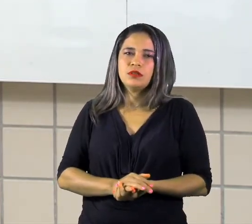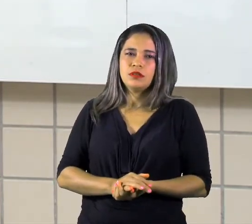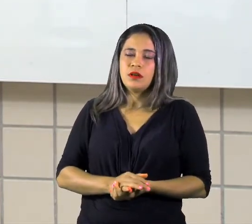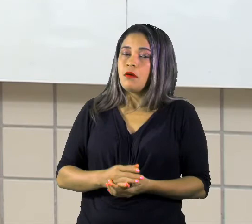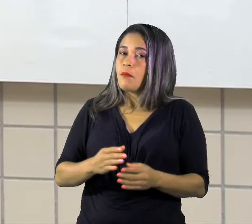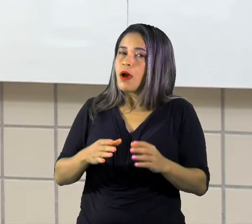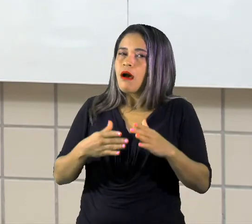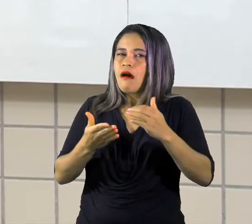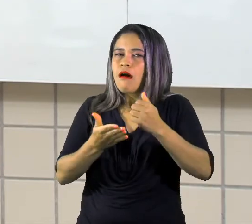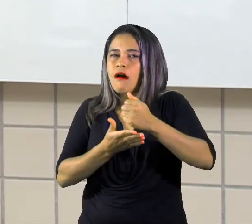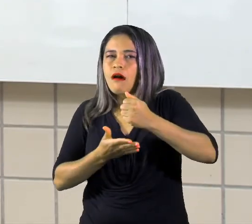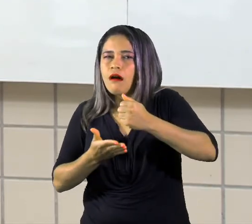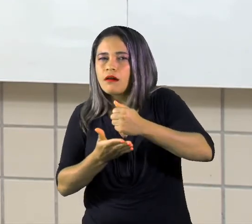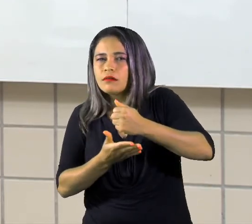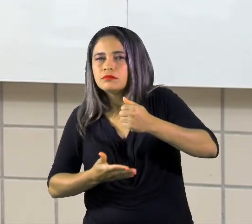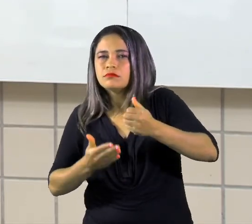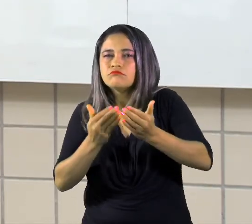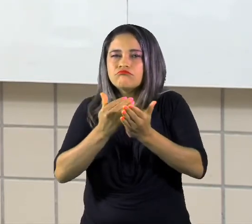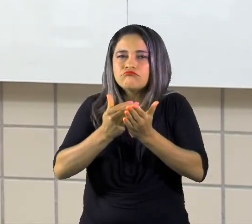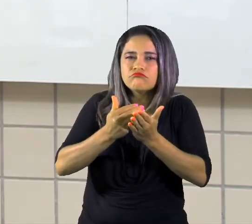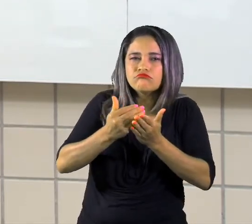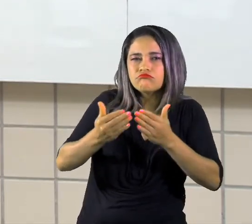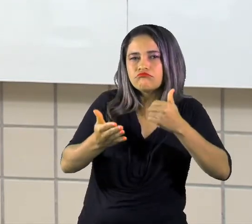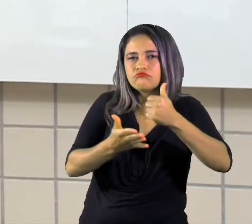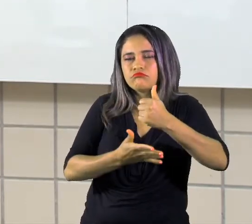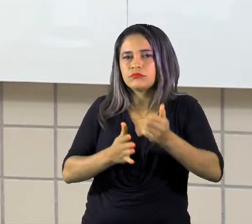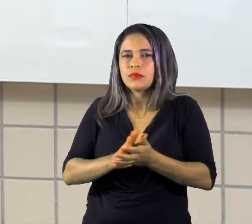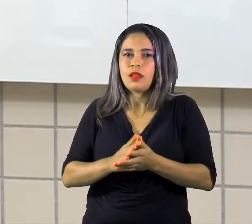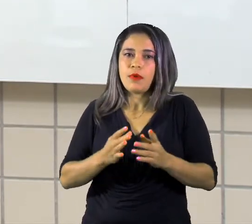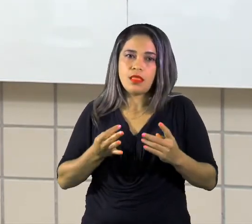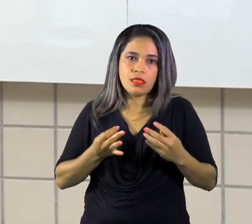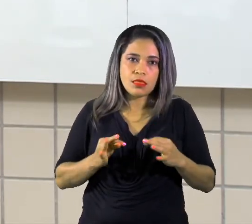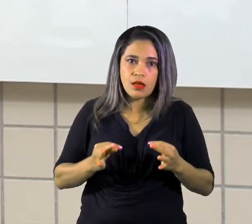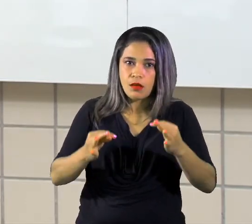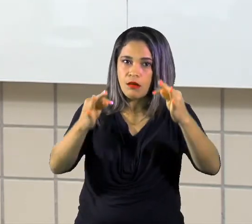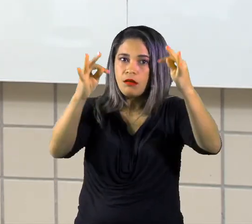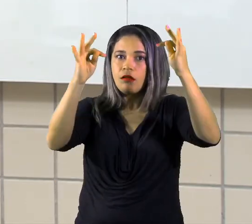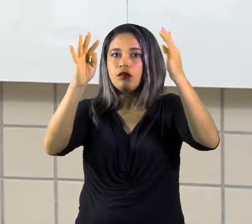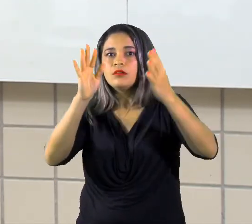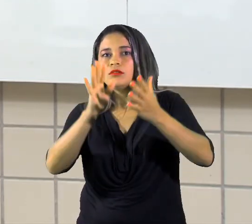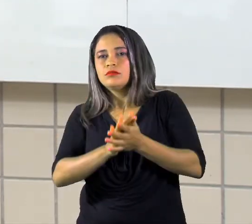primárias. O restante, indústria de tecnologias, ele é mais